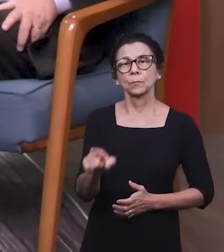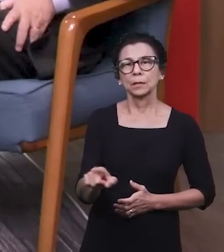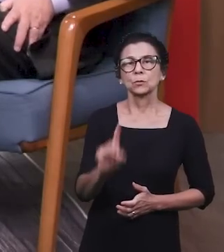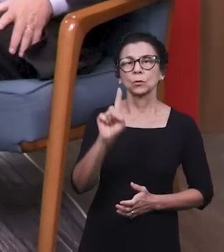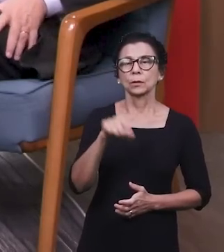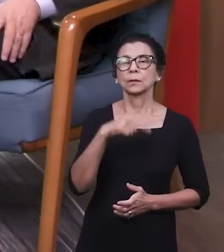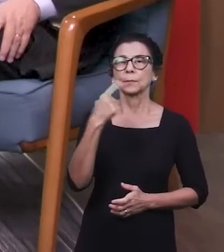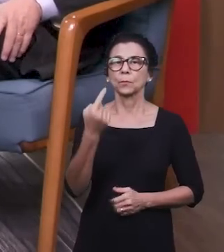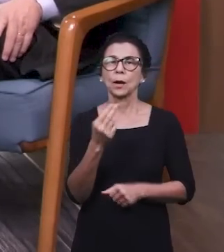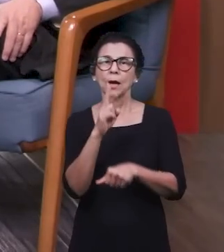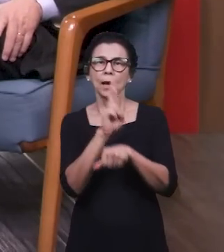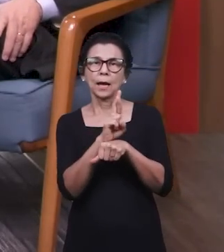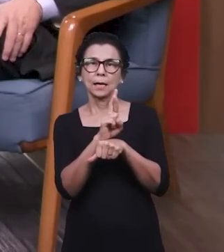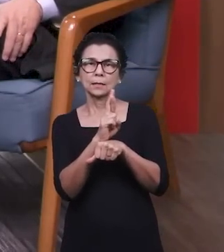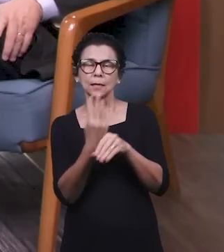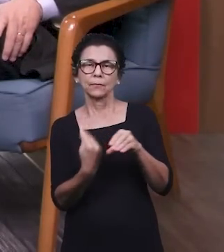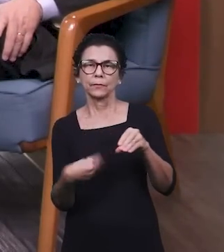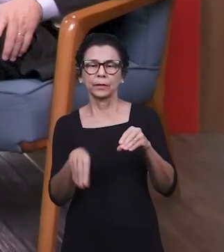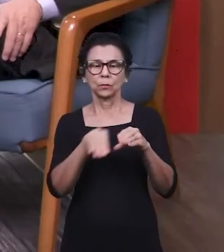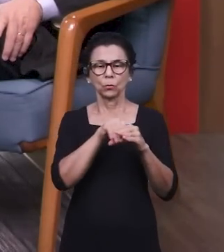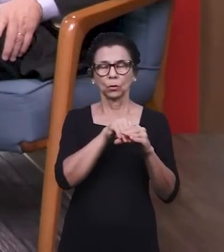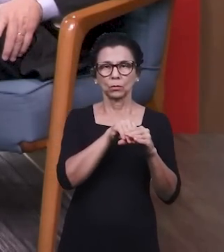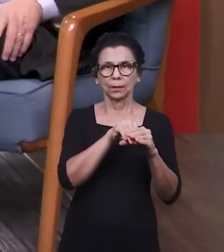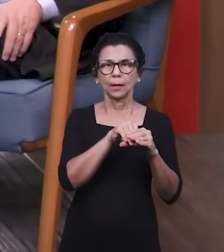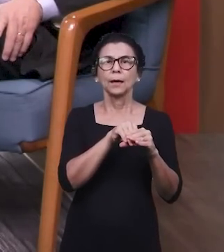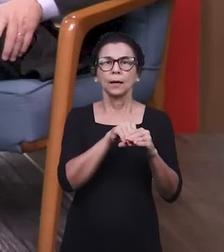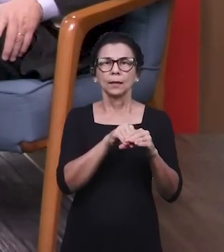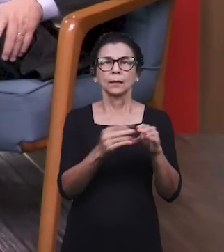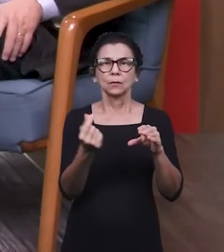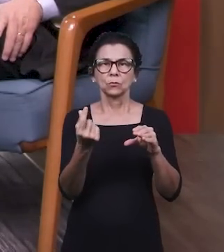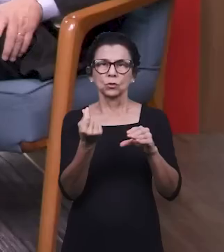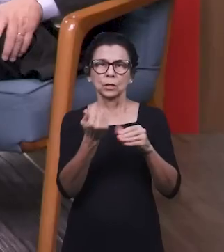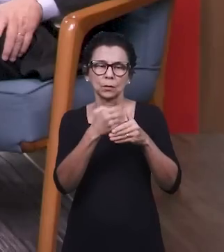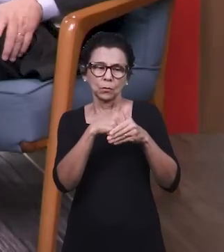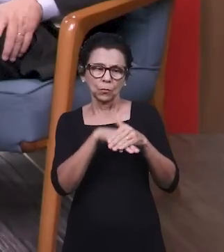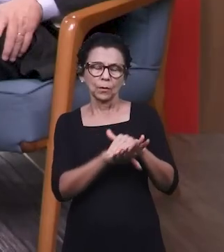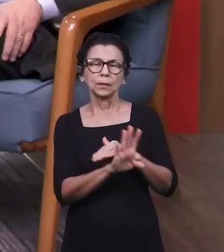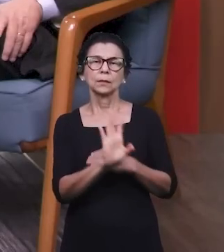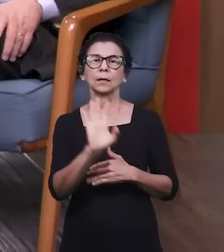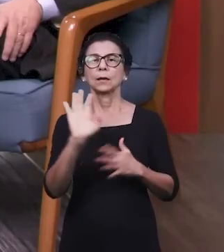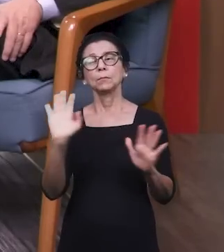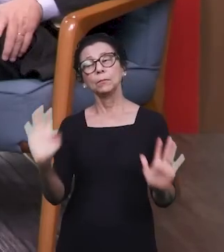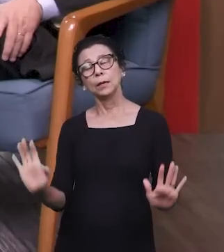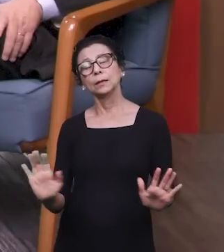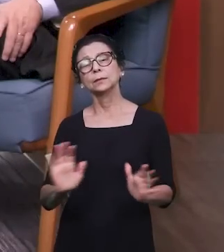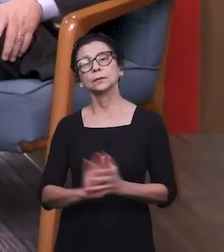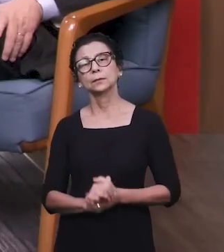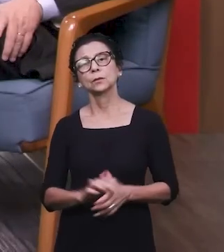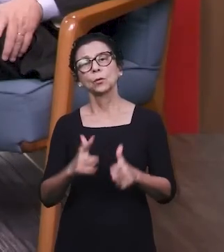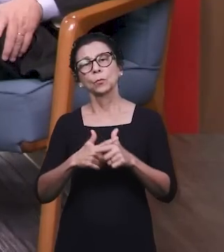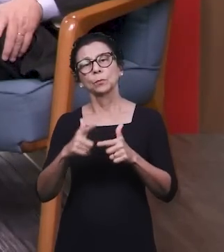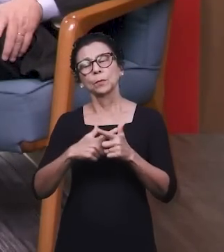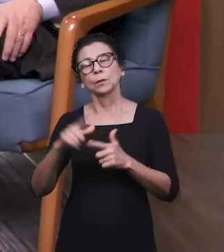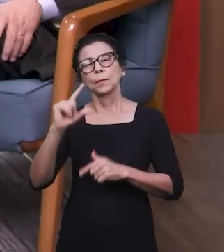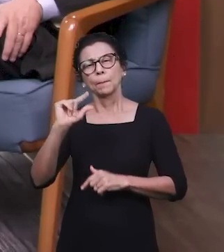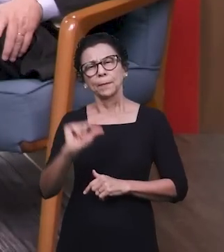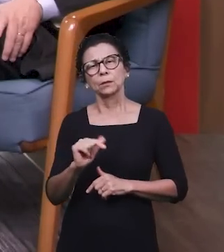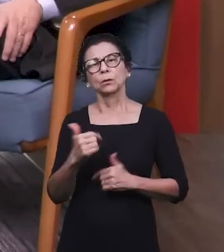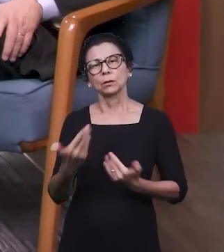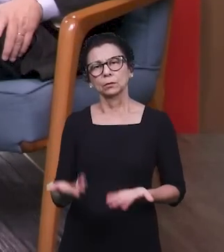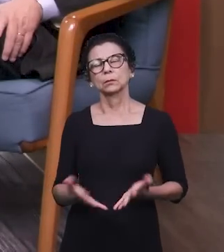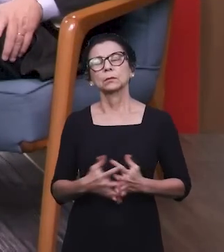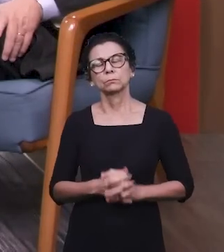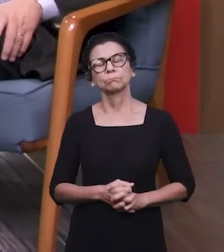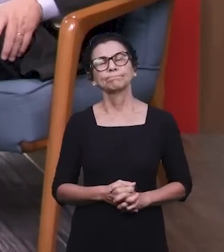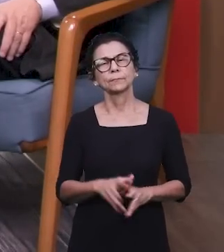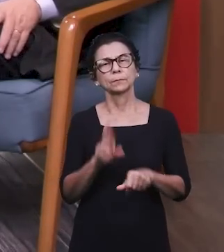essa reserva depois que ela utilizou, mas ela não vai ter um problema muito grande para resolver. Então, sem dúvida, a reserva ela é